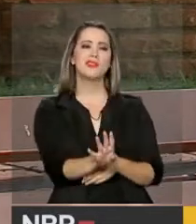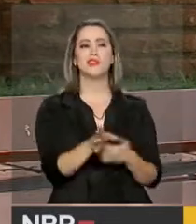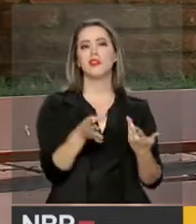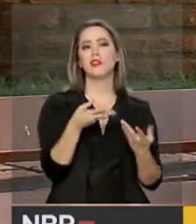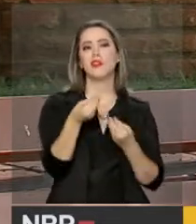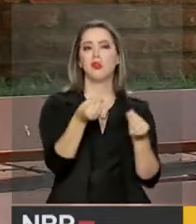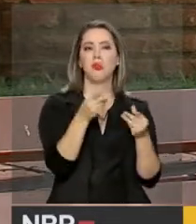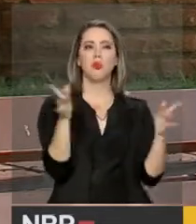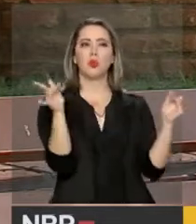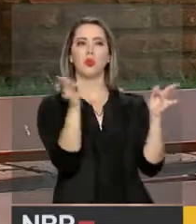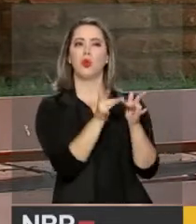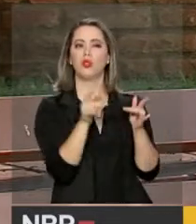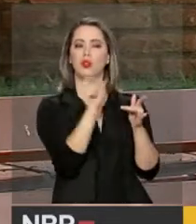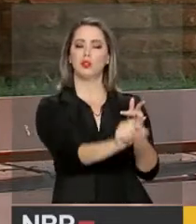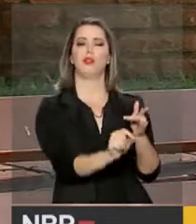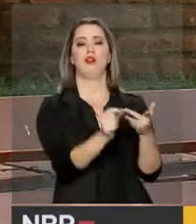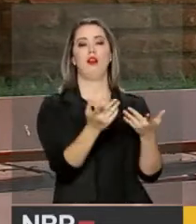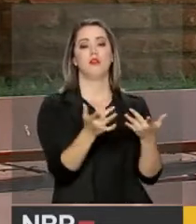em relação